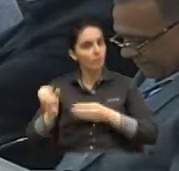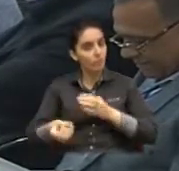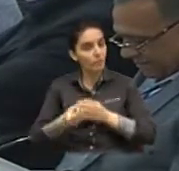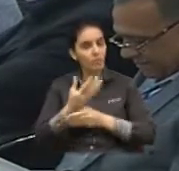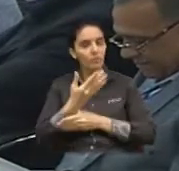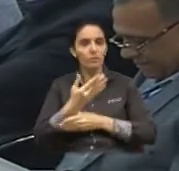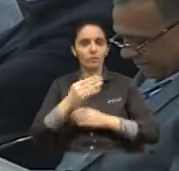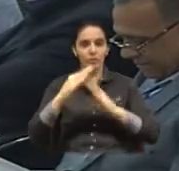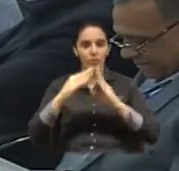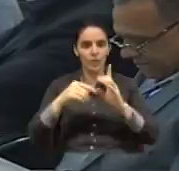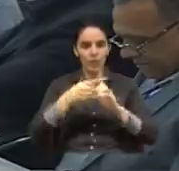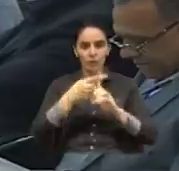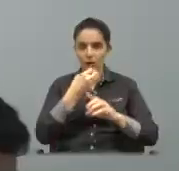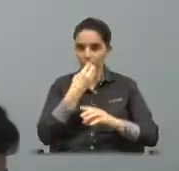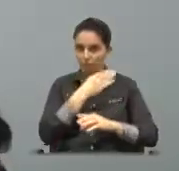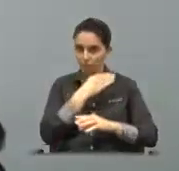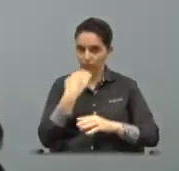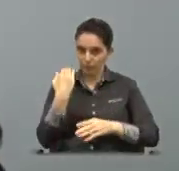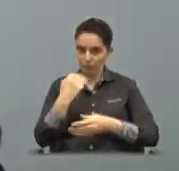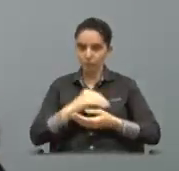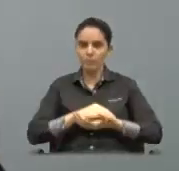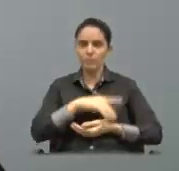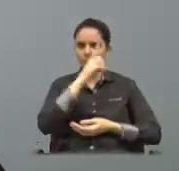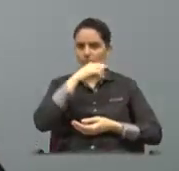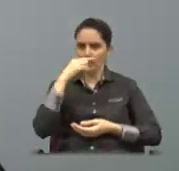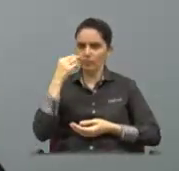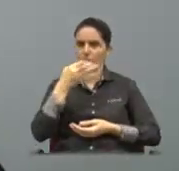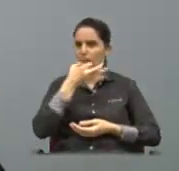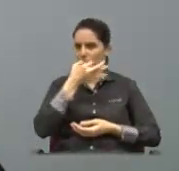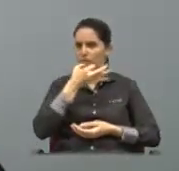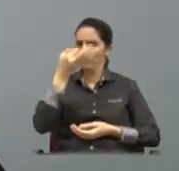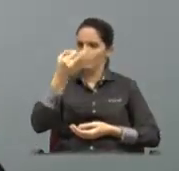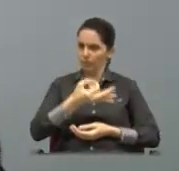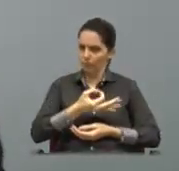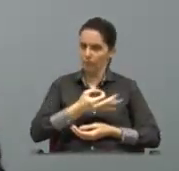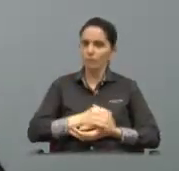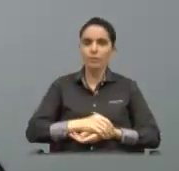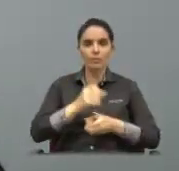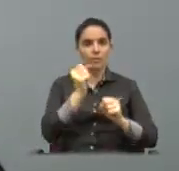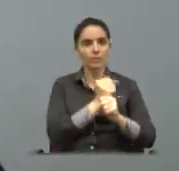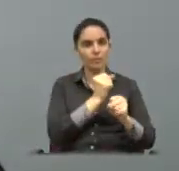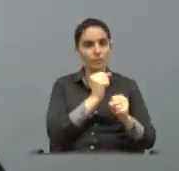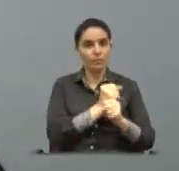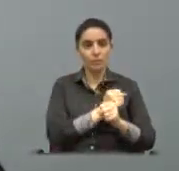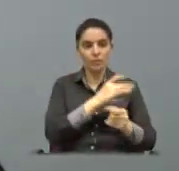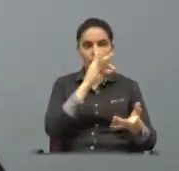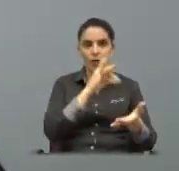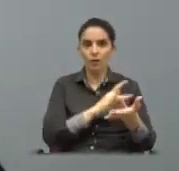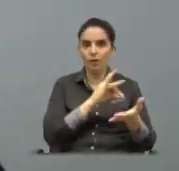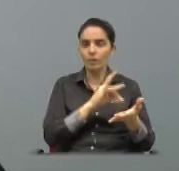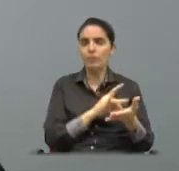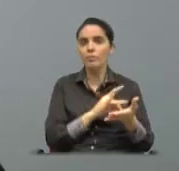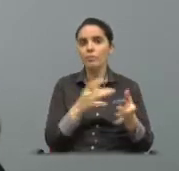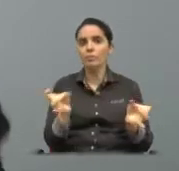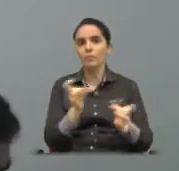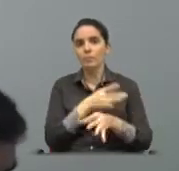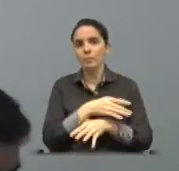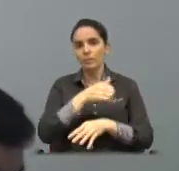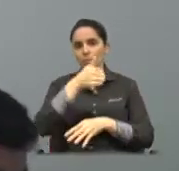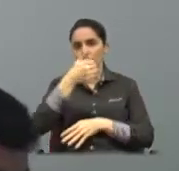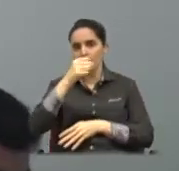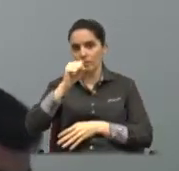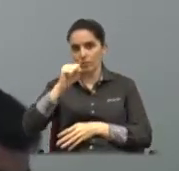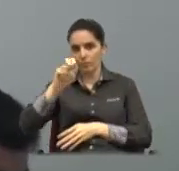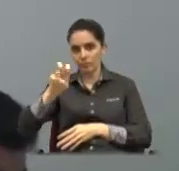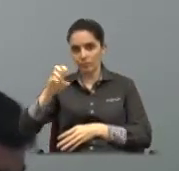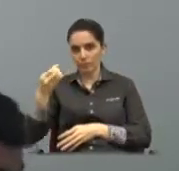propriedade. Essa, a obra primeira, original, foi concluída em